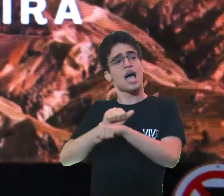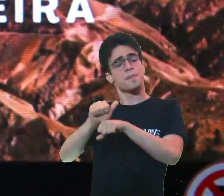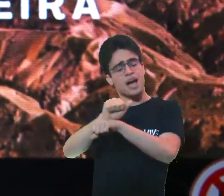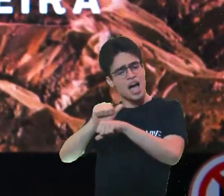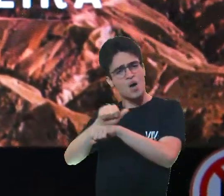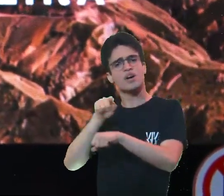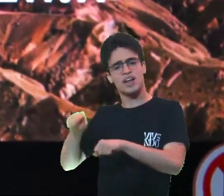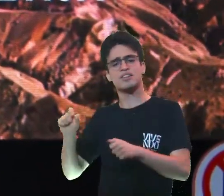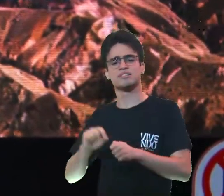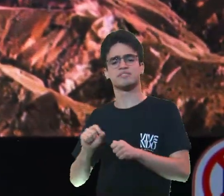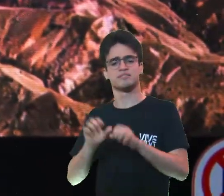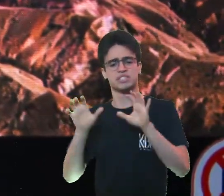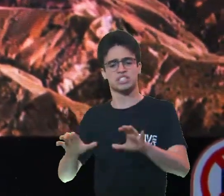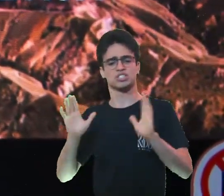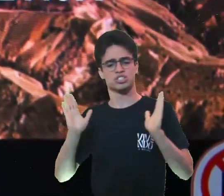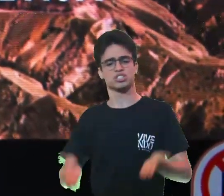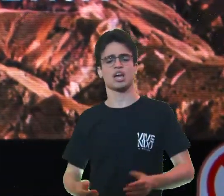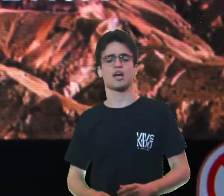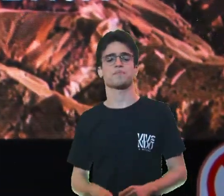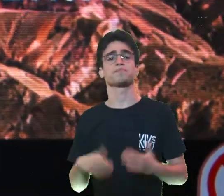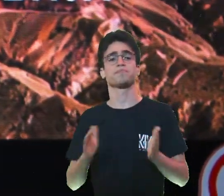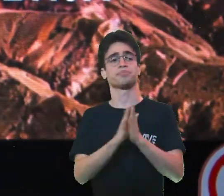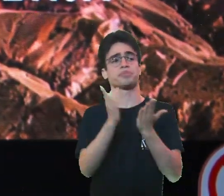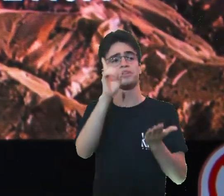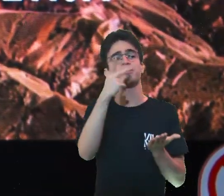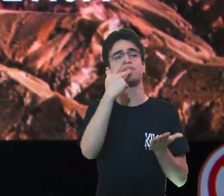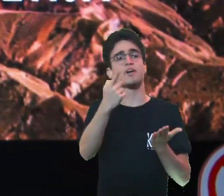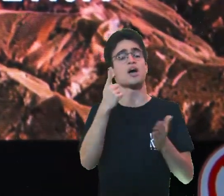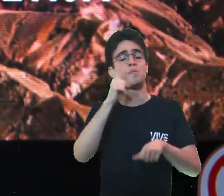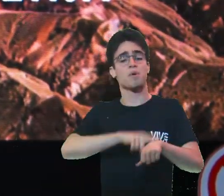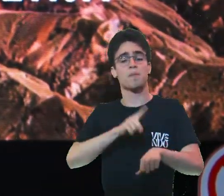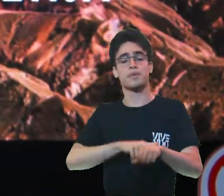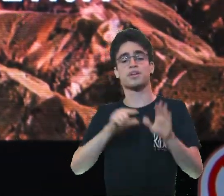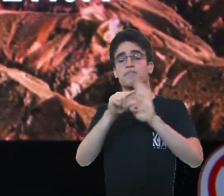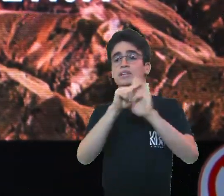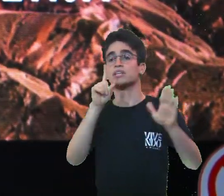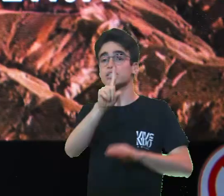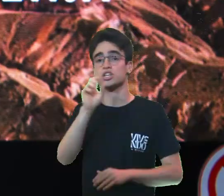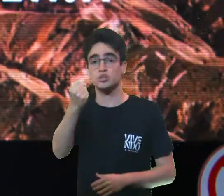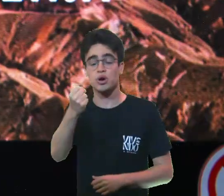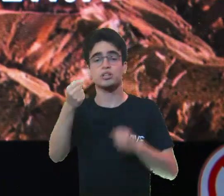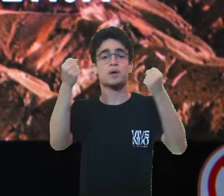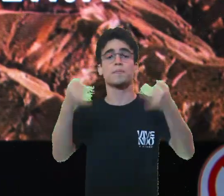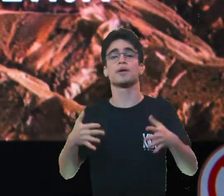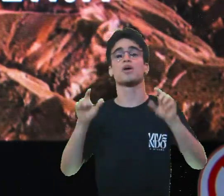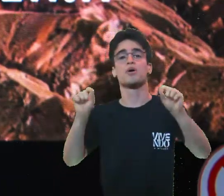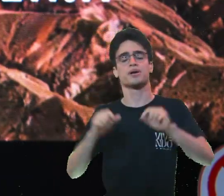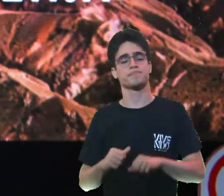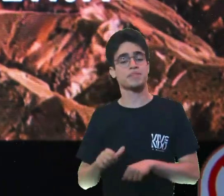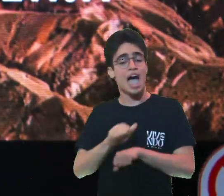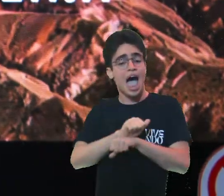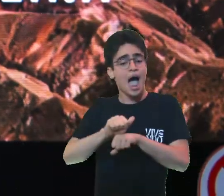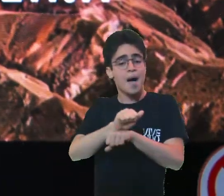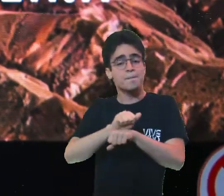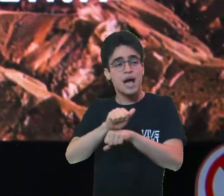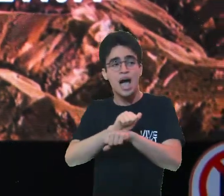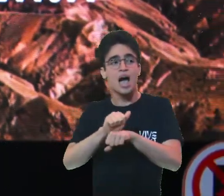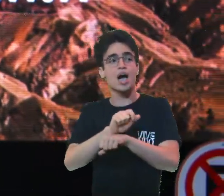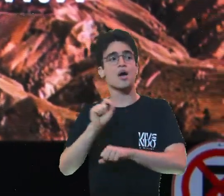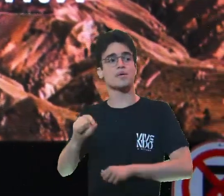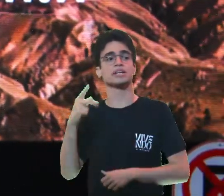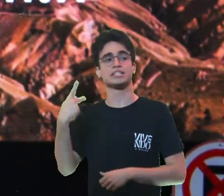que quando Deus termina de falar, no versículo 18, Abraão mudando as